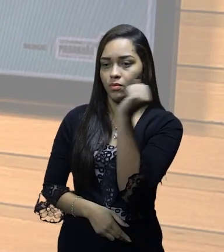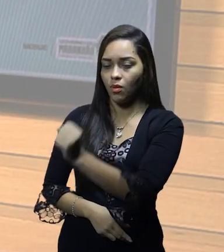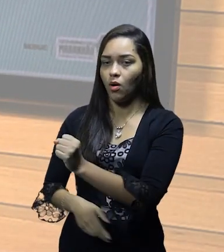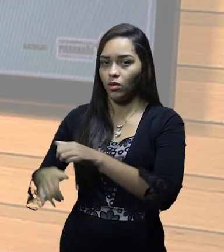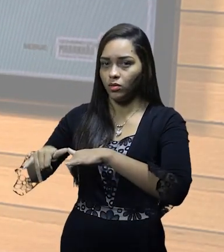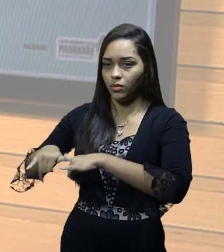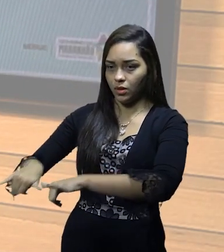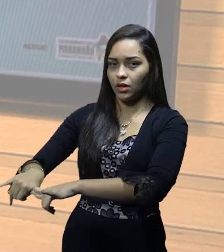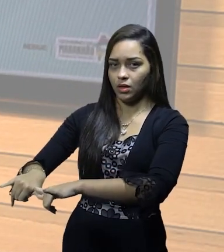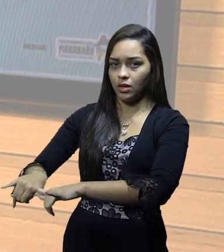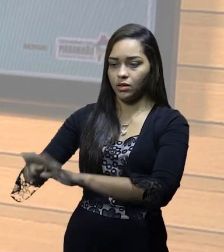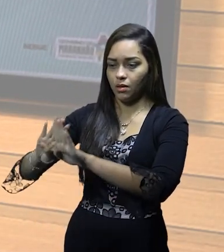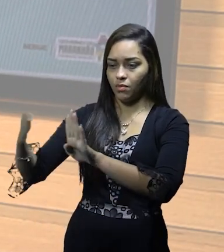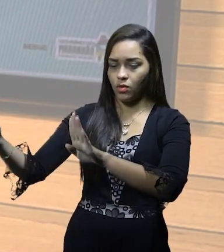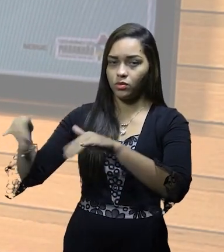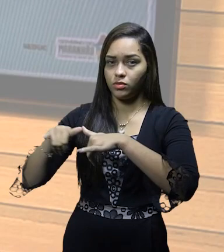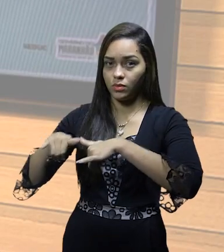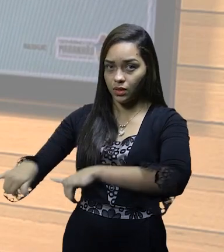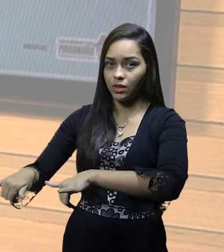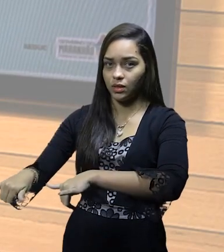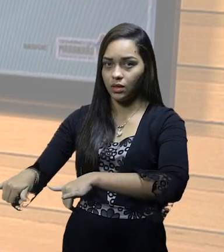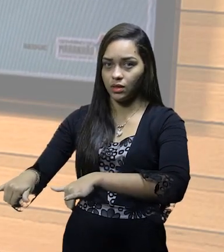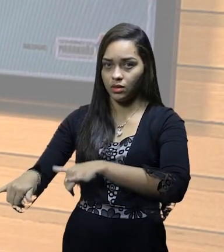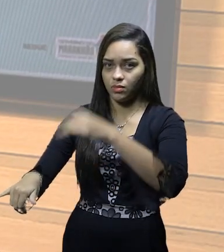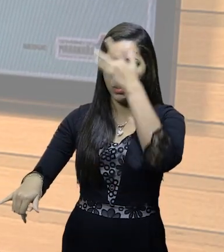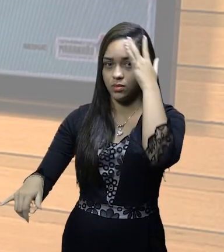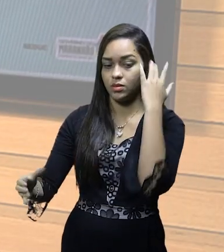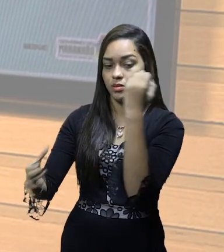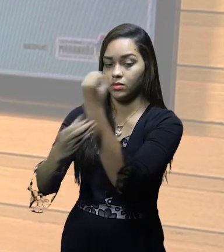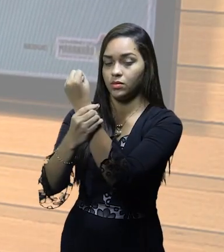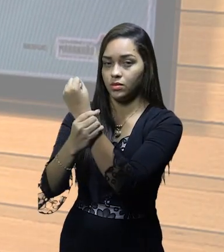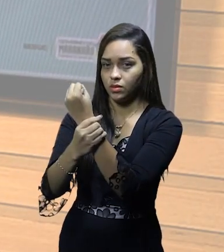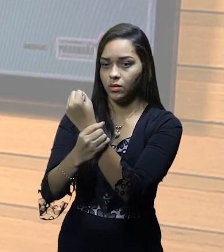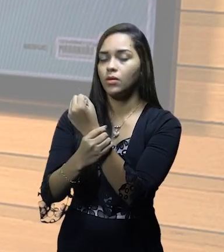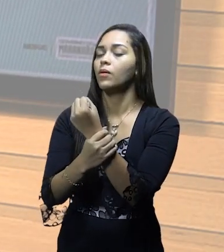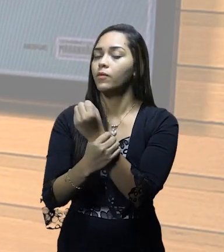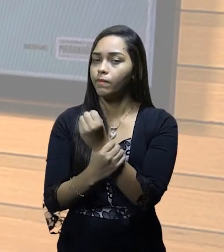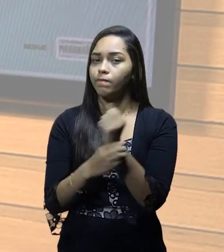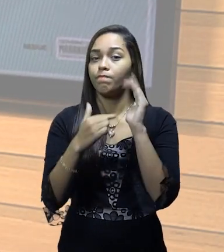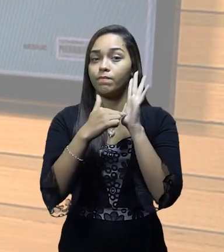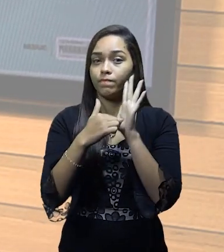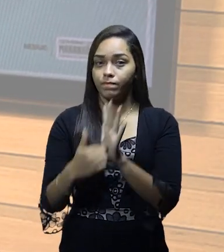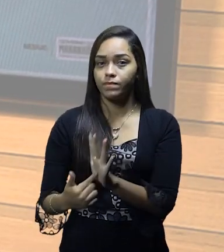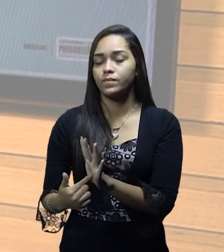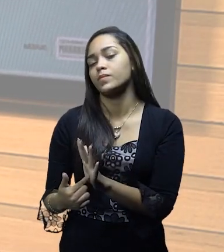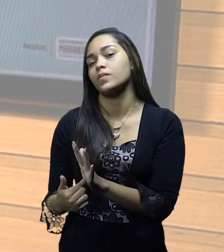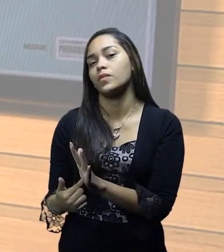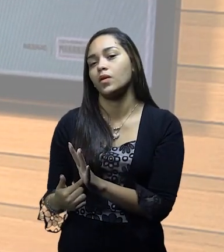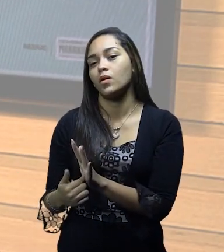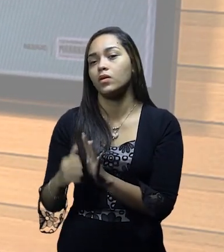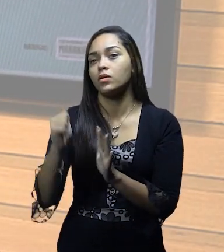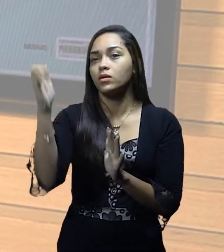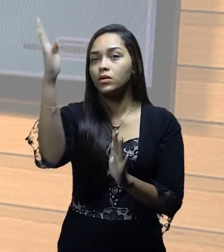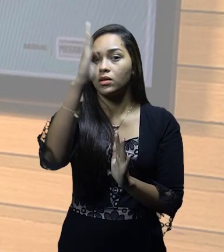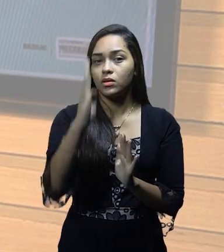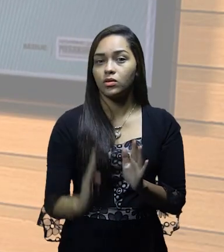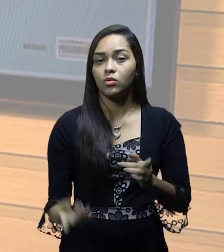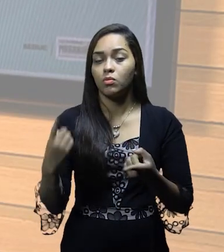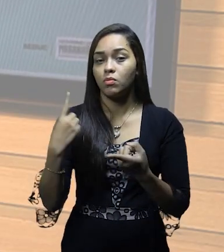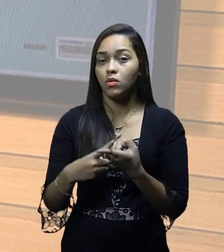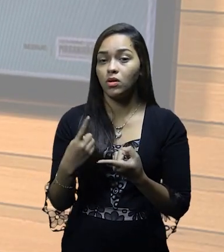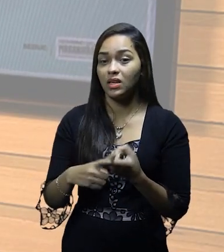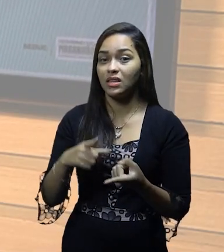de uma pessoa que foi morta no supermercado, né? Na porta de um supermercado, pelos seguranças. Isso repercutiu